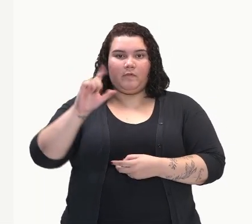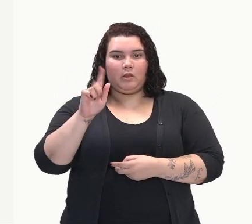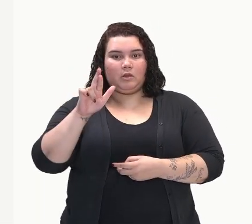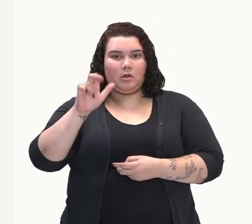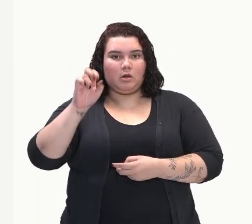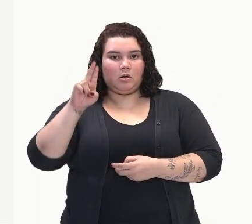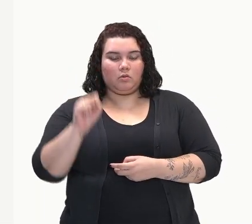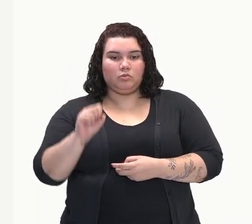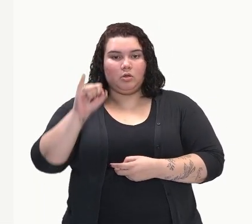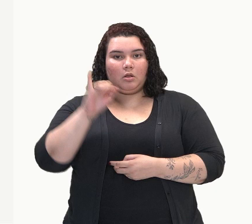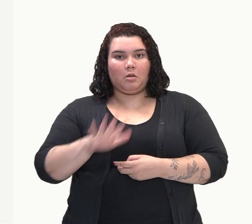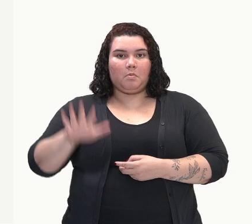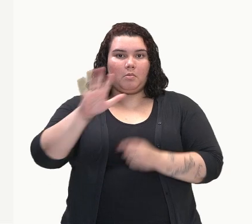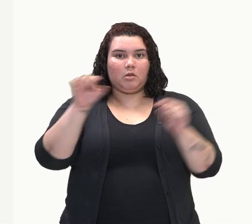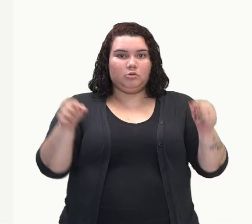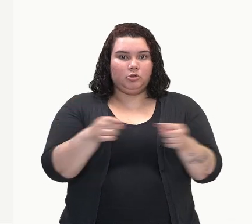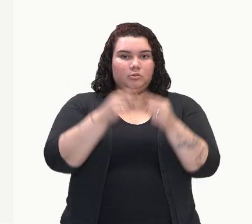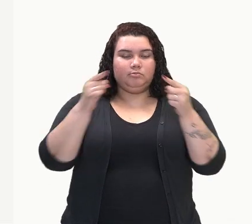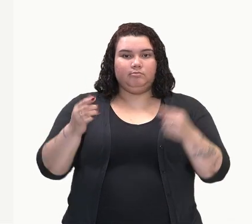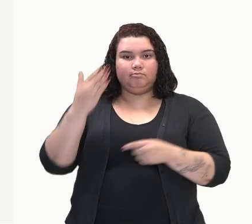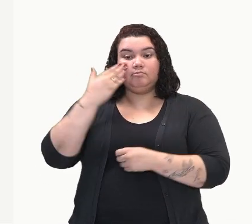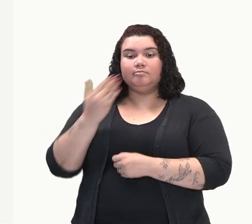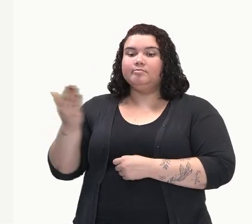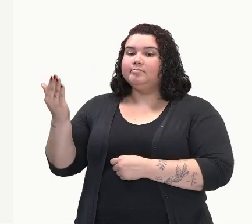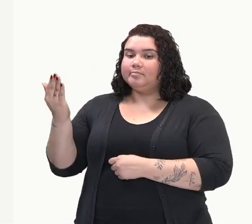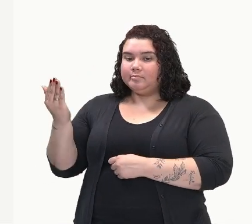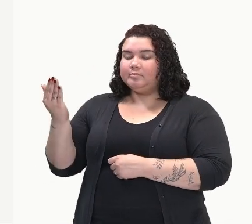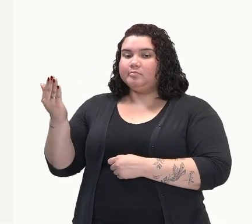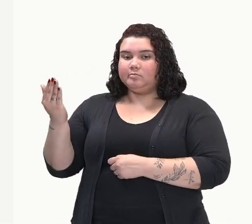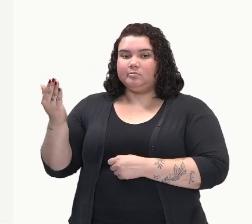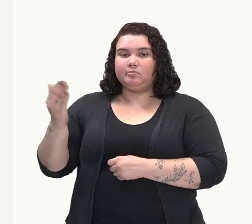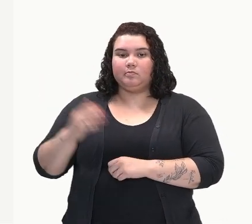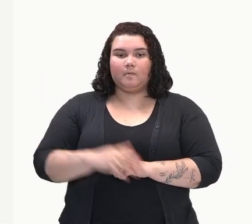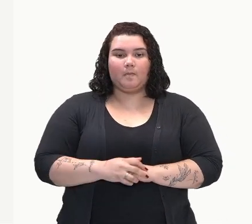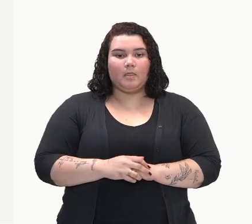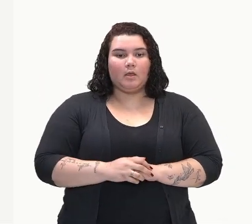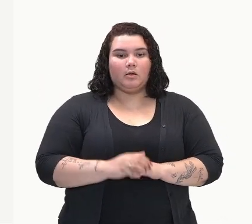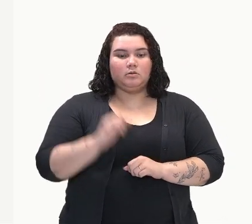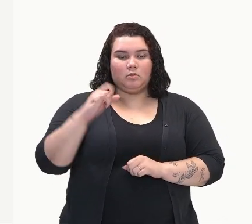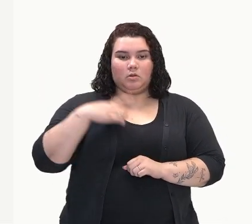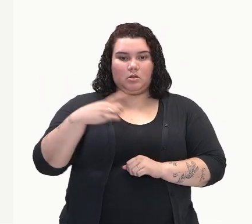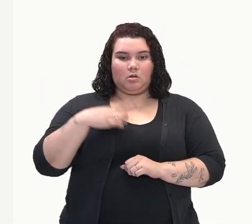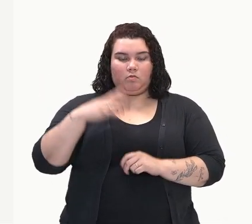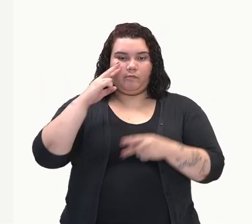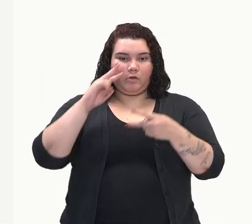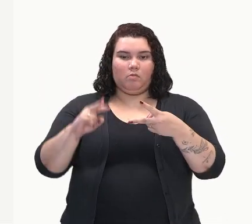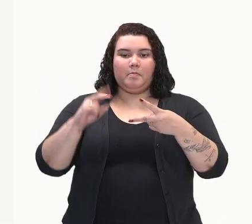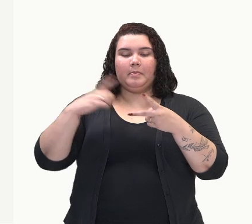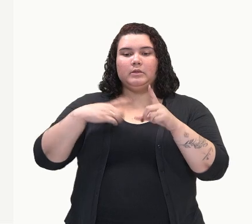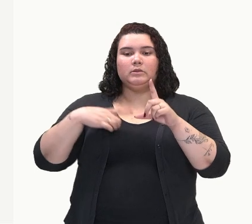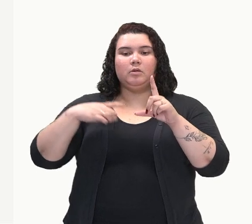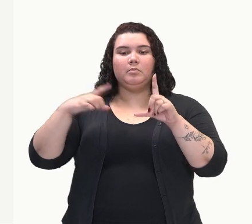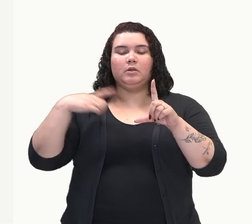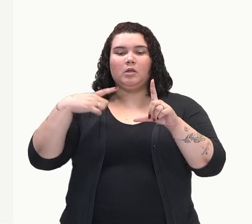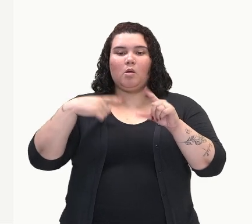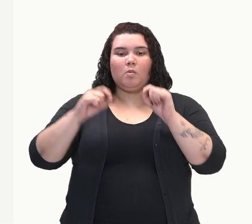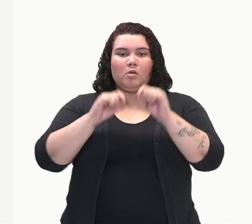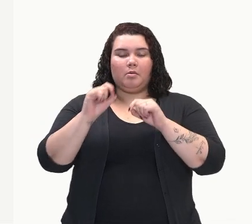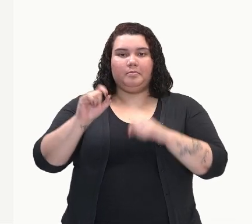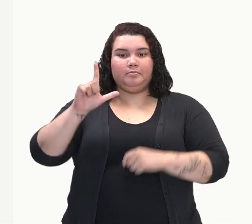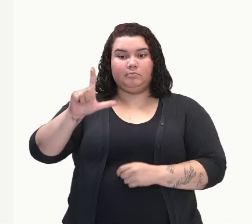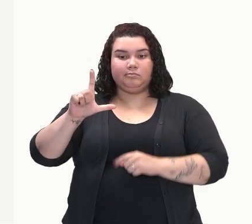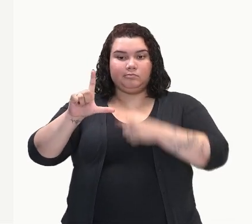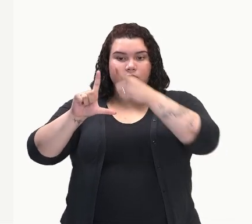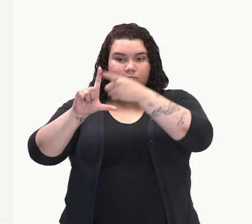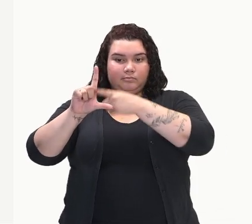só. Olha só. Forças que formam aqui um ângulo, aqui o nosso corpo, né? Duas forças atuando F1 e F2. Aqui